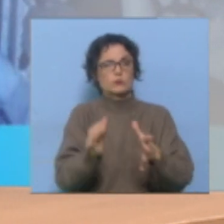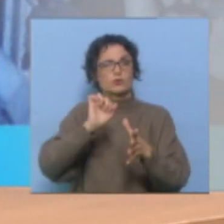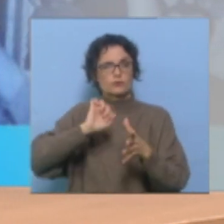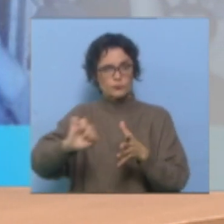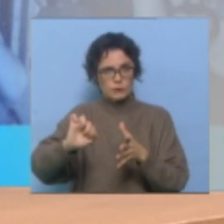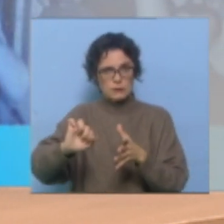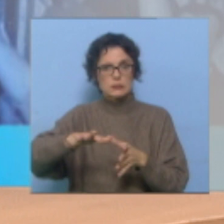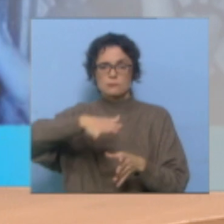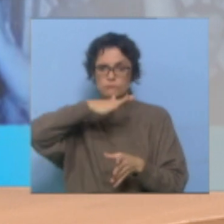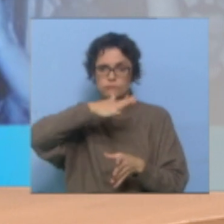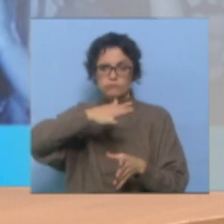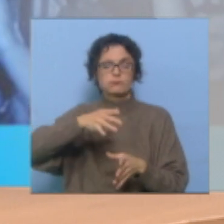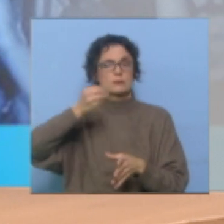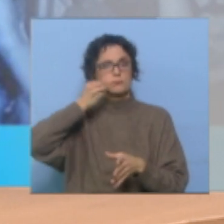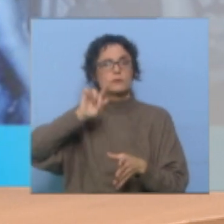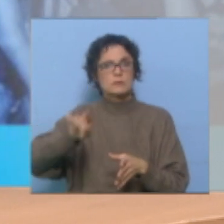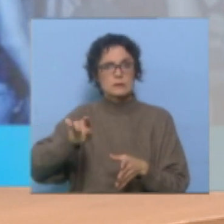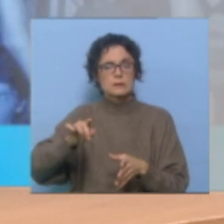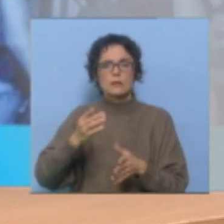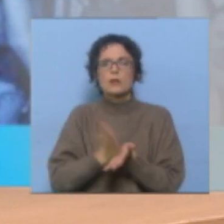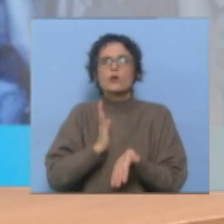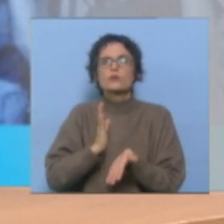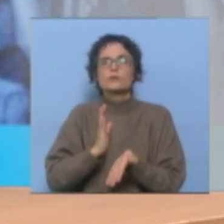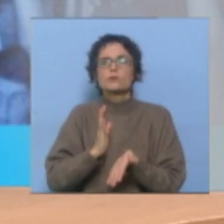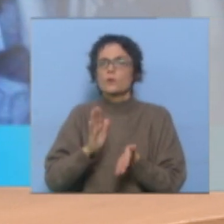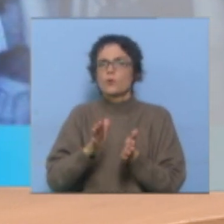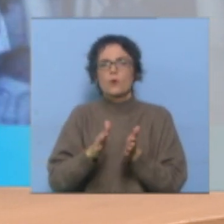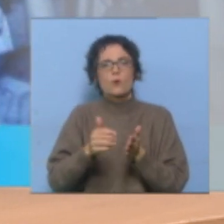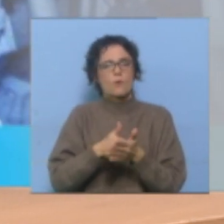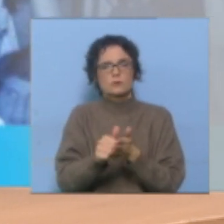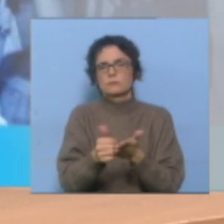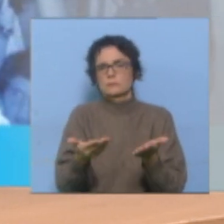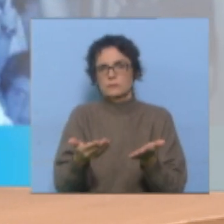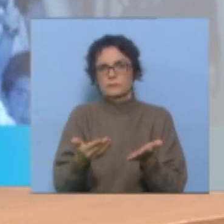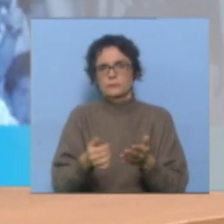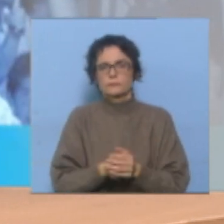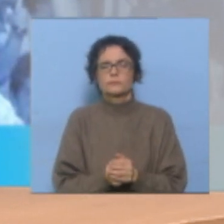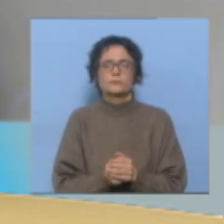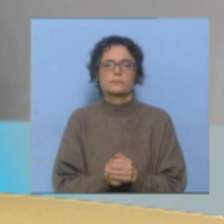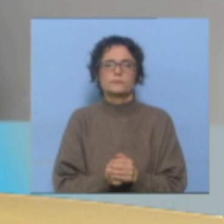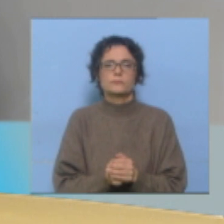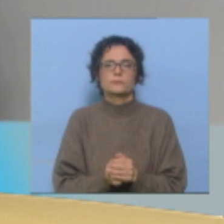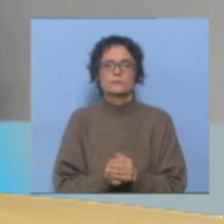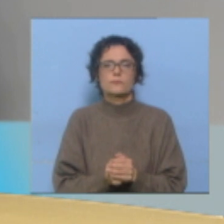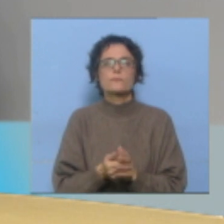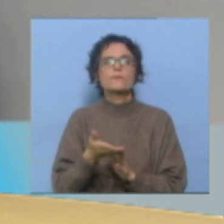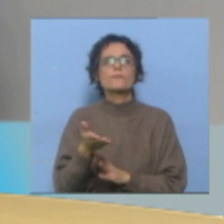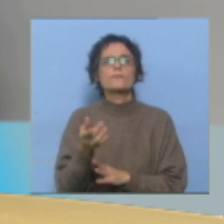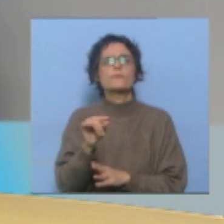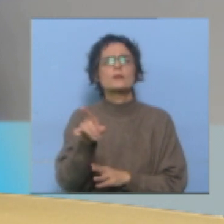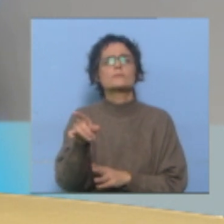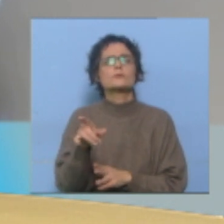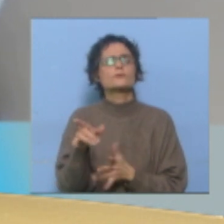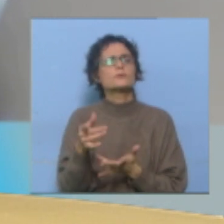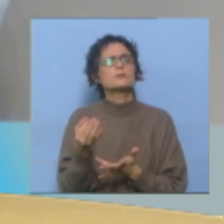dizia, tomar as posições que tomava, era apenas e só o Evangelho. Mas foi um homem também pela sua maneira de ser e de estar, o